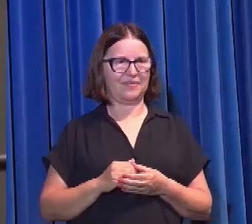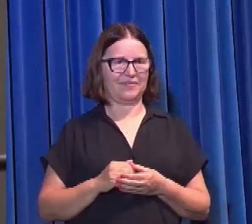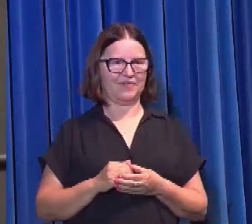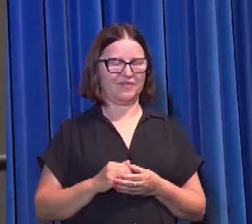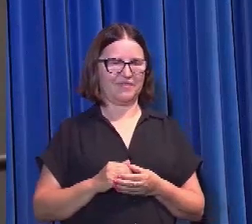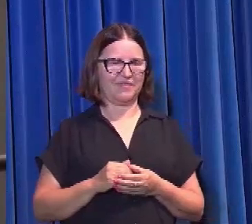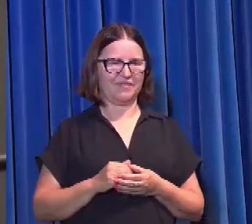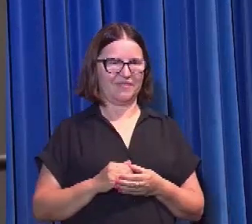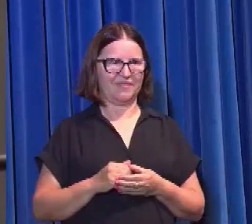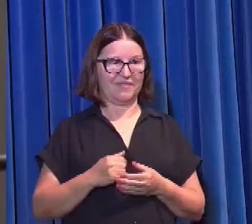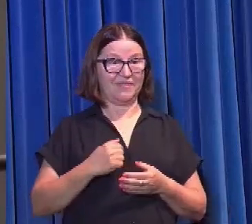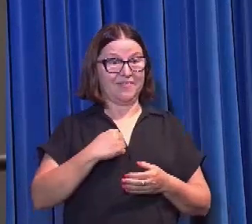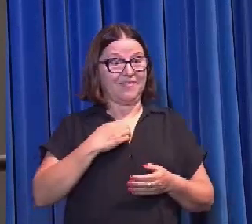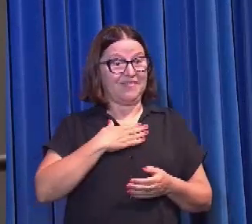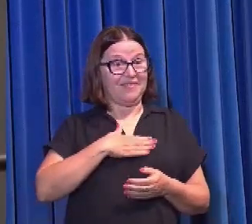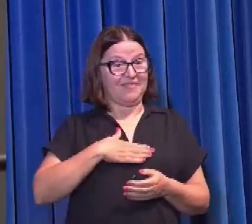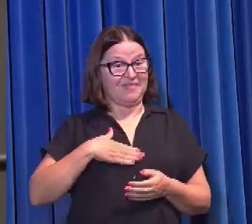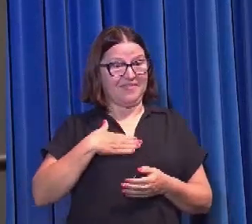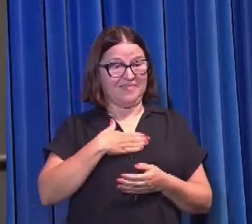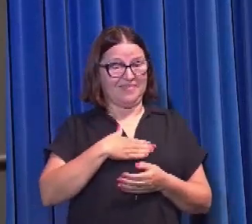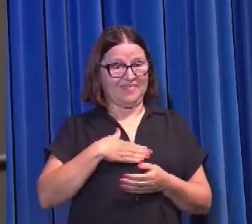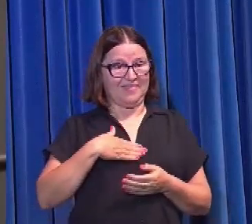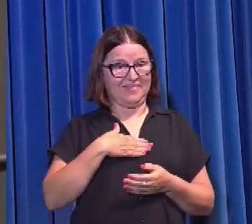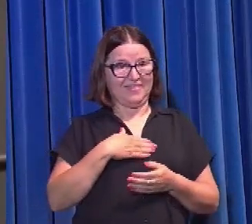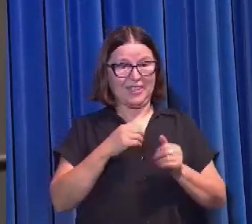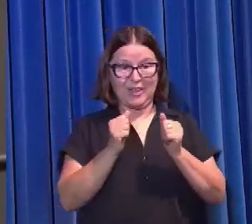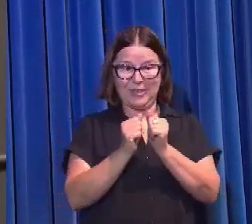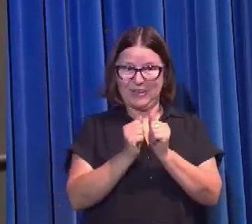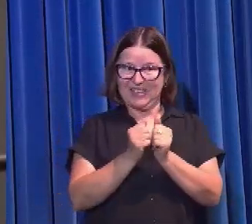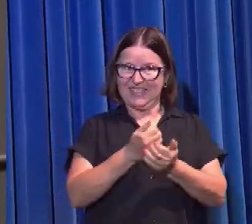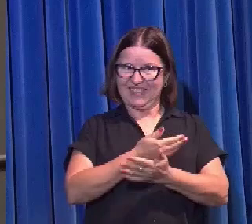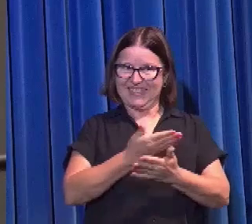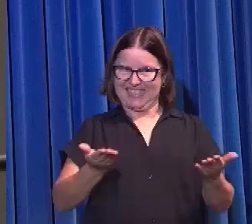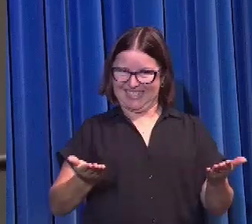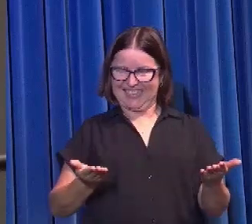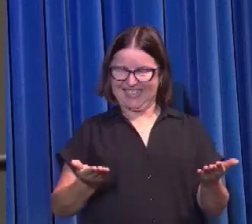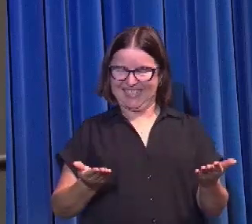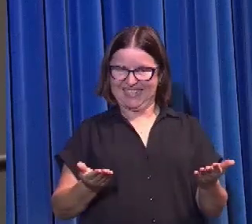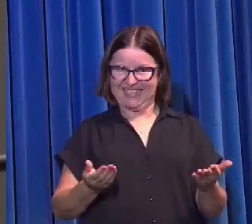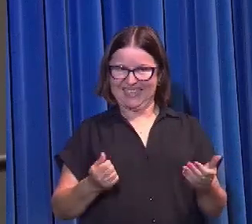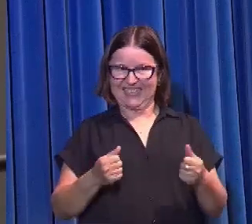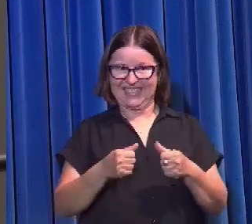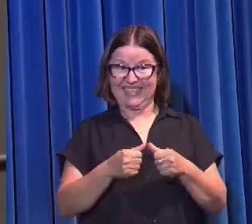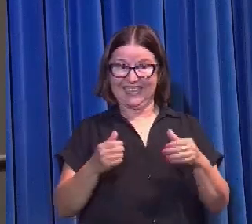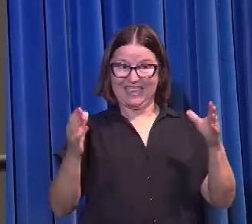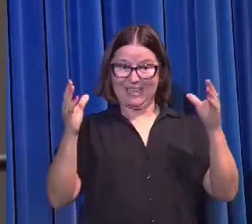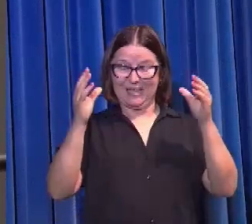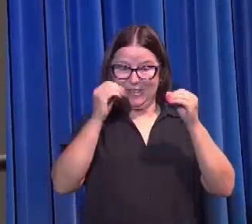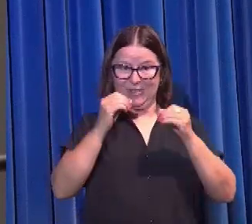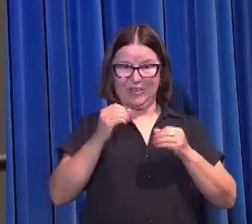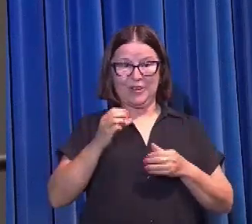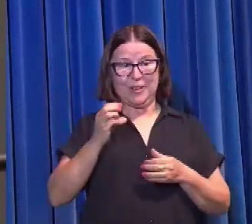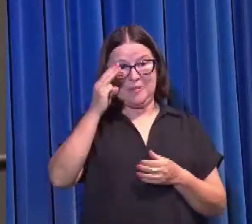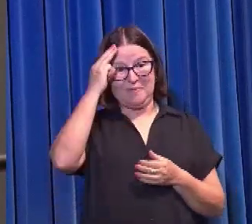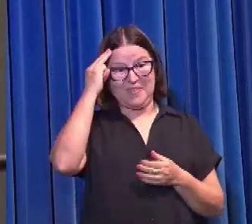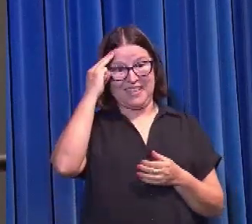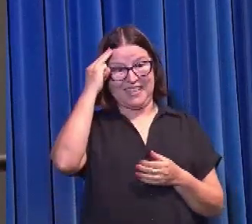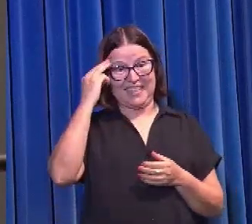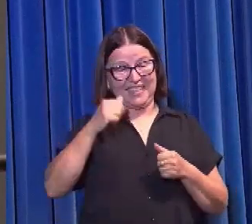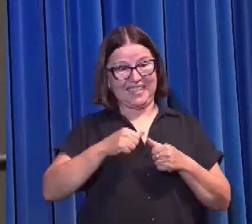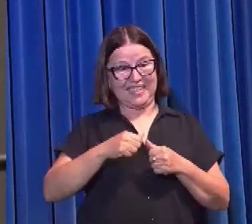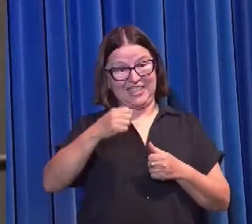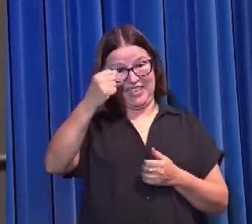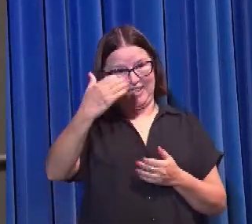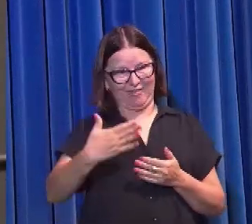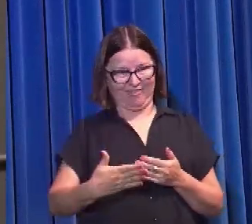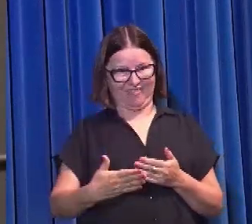E eu gostaria de, junto com os irmãos, nesta noite, meditarmos justamente sobre este assunto. A